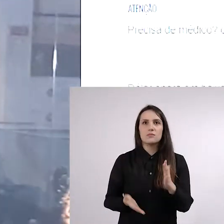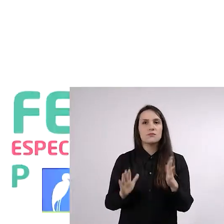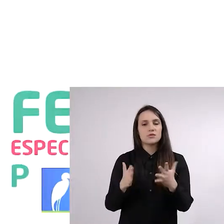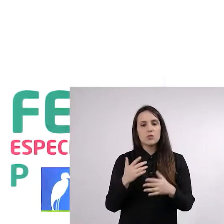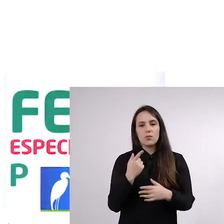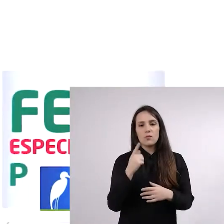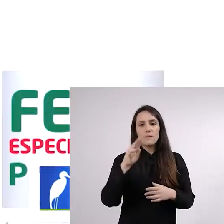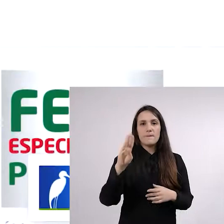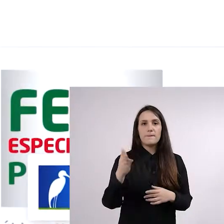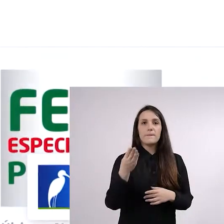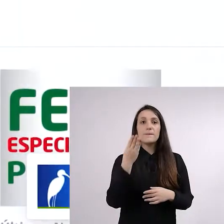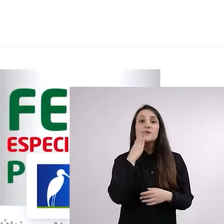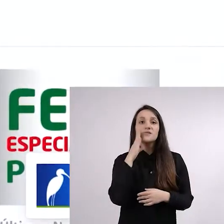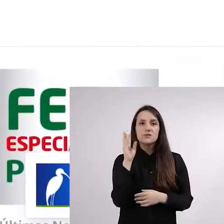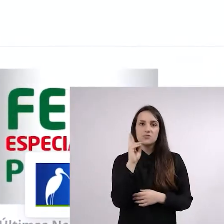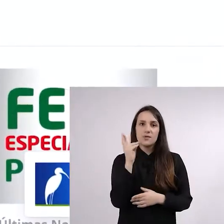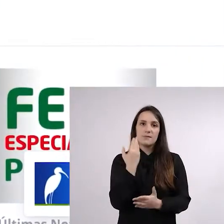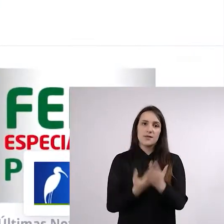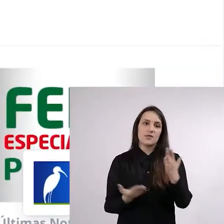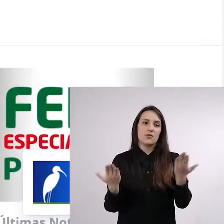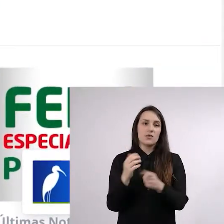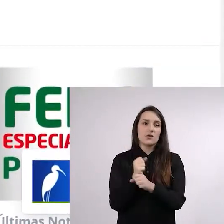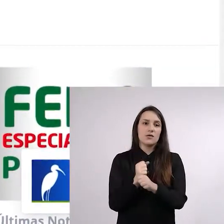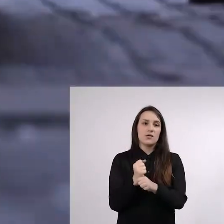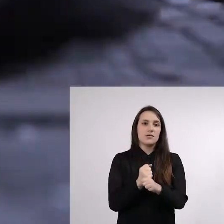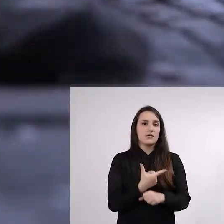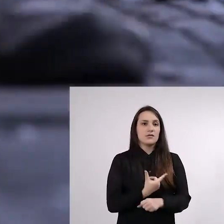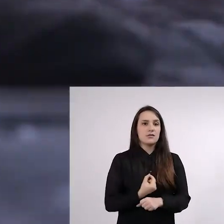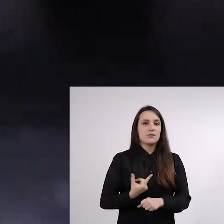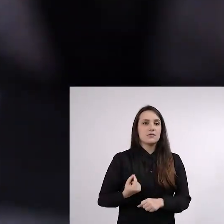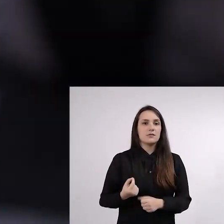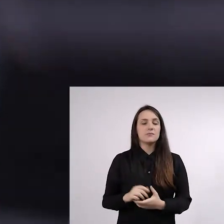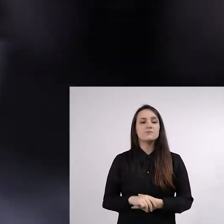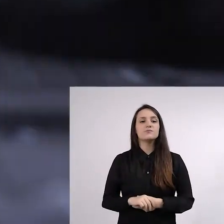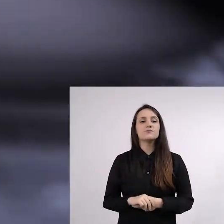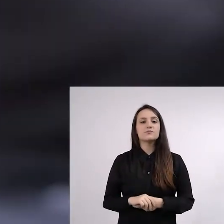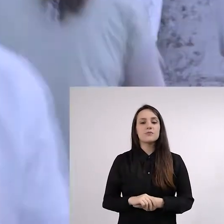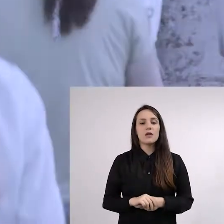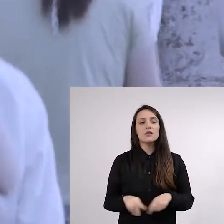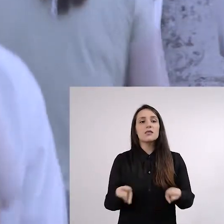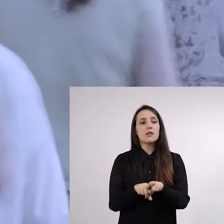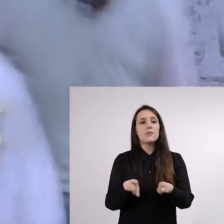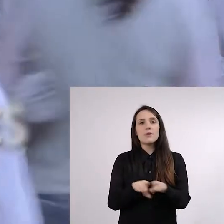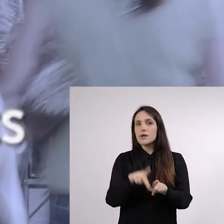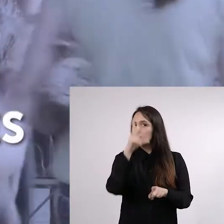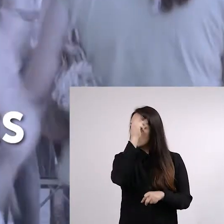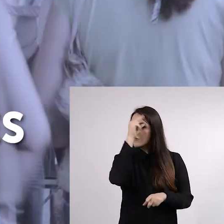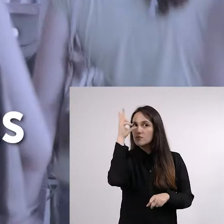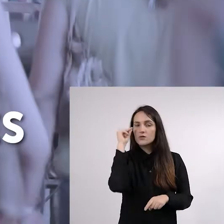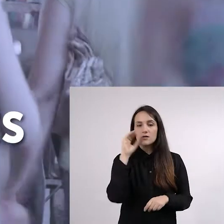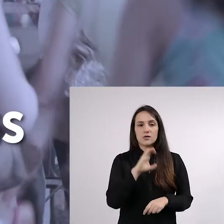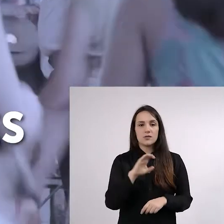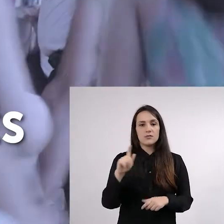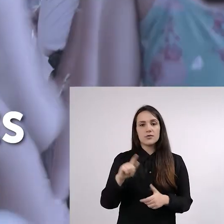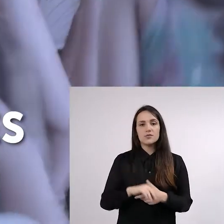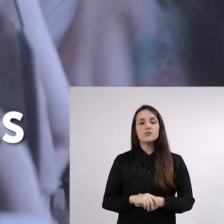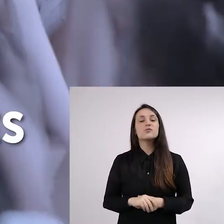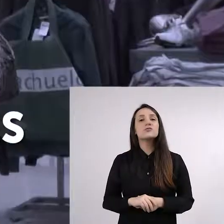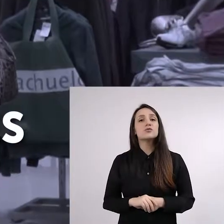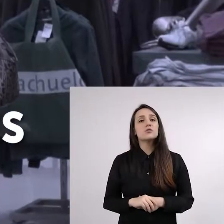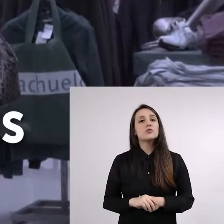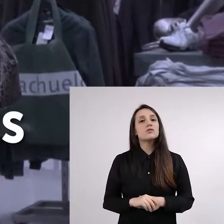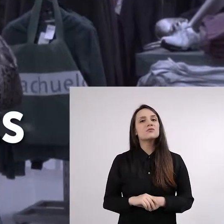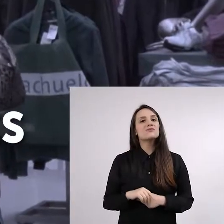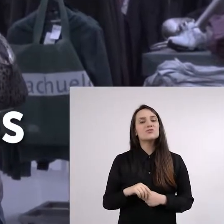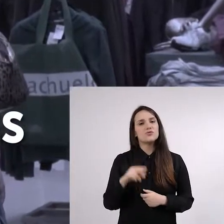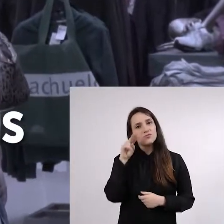de mais de R$1 bilhão para 2020. E na mesma proporção, a Prefeitura de Campo Grande calcula uma redução mensal